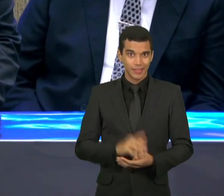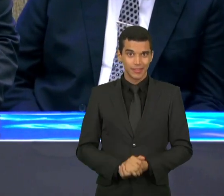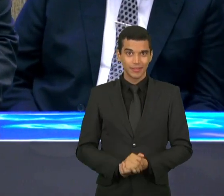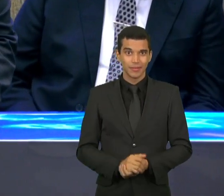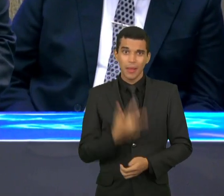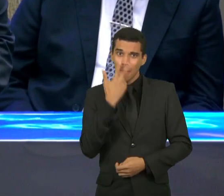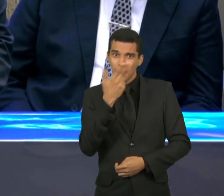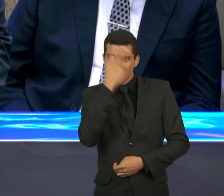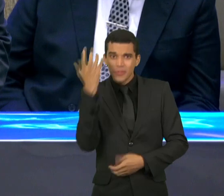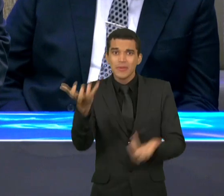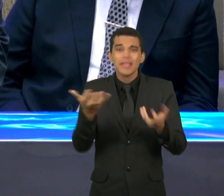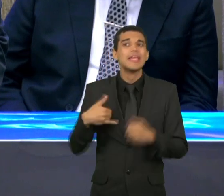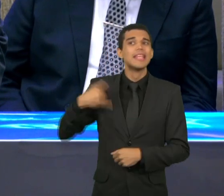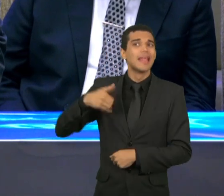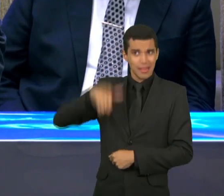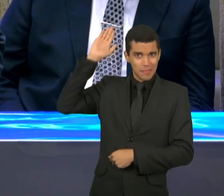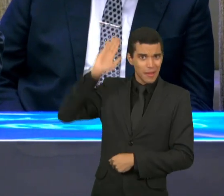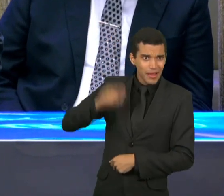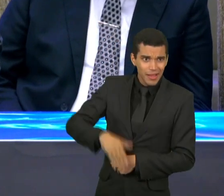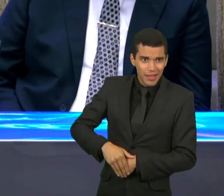Parece que tem gente que queria ser mais velho.